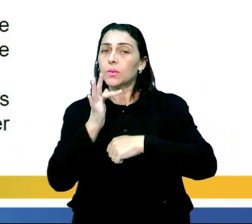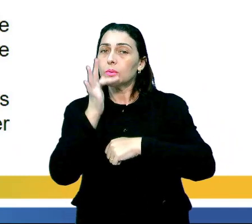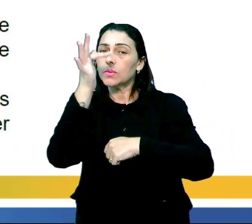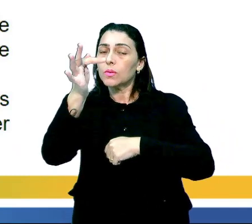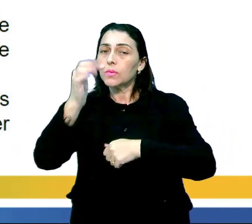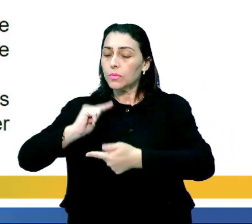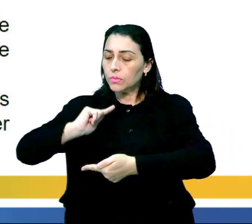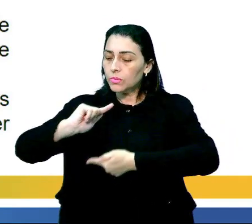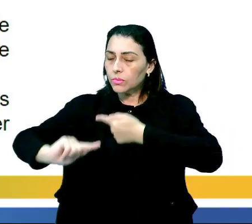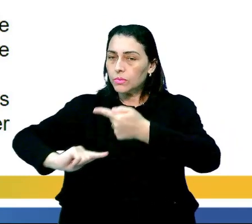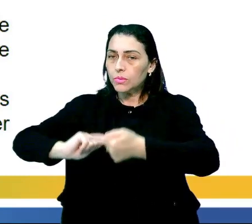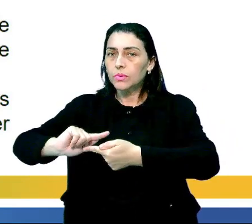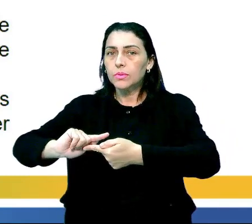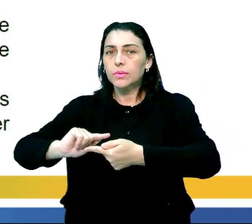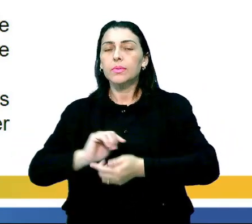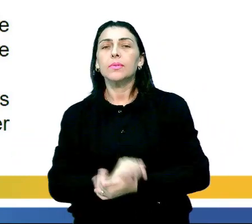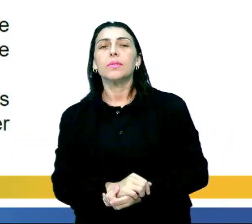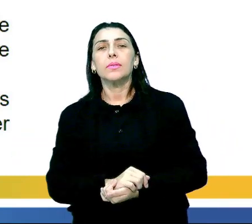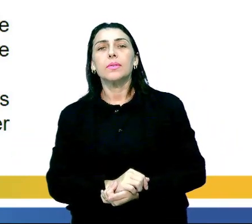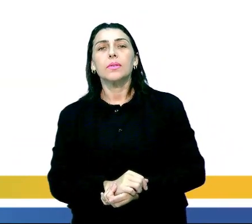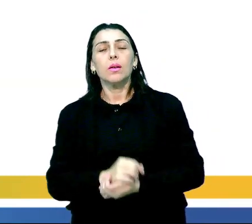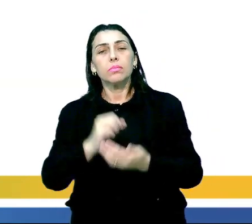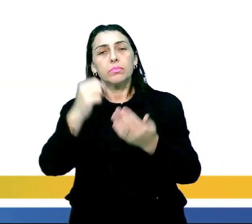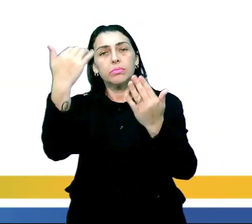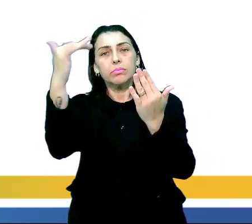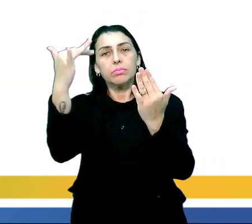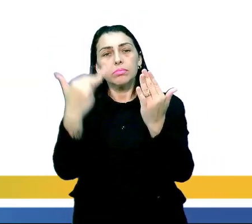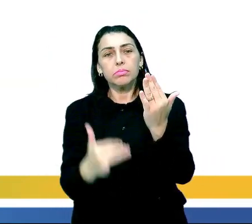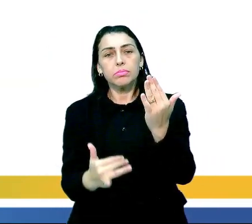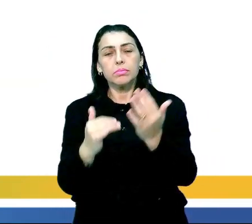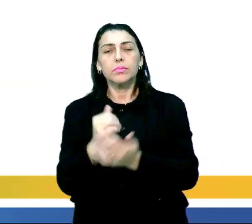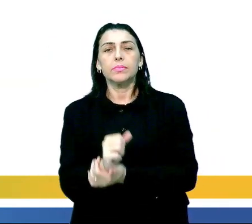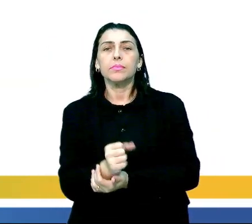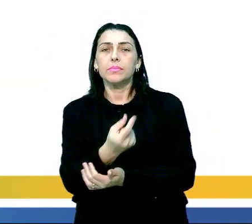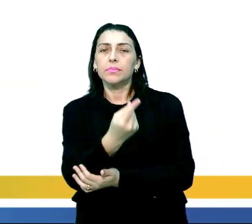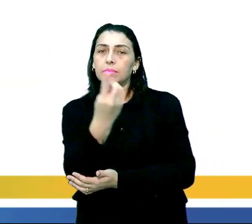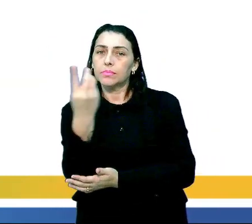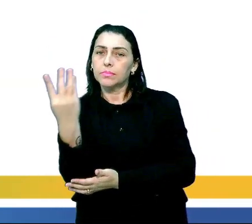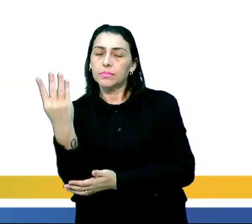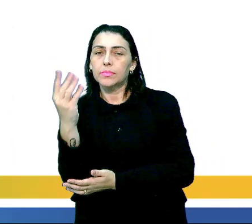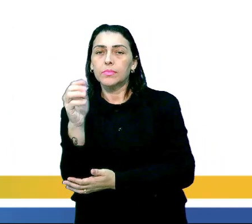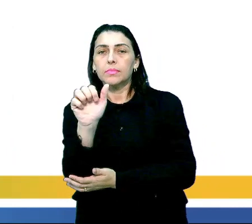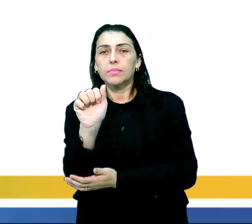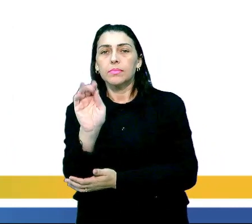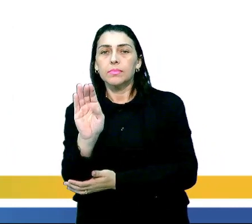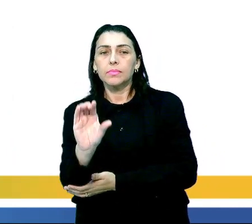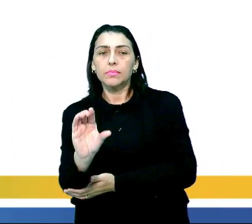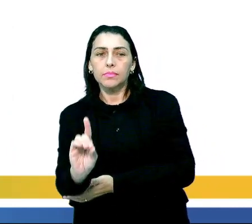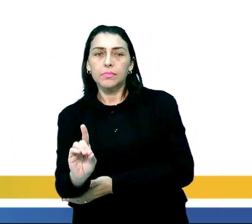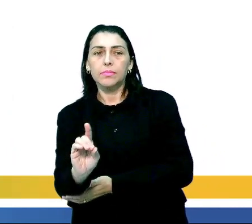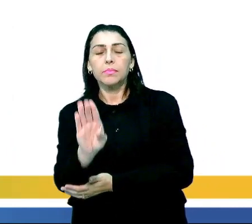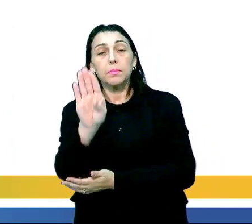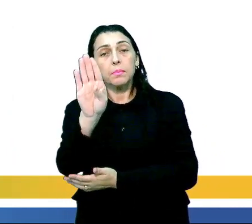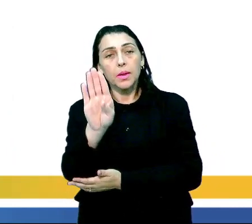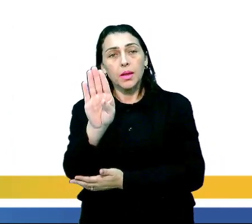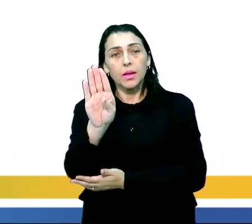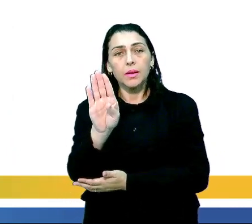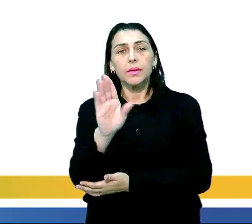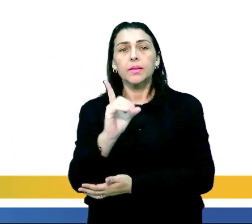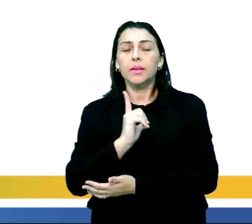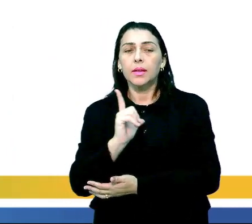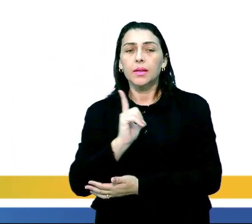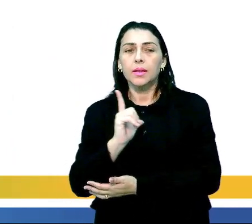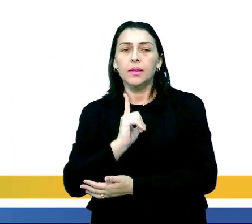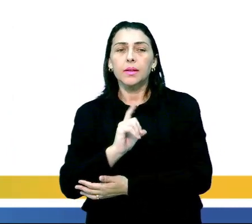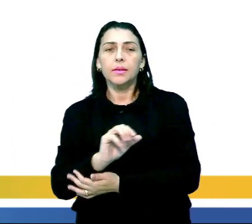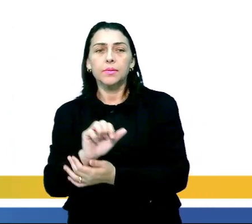gerações futuras. Então, vamos enumerar essas colunas? Bem, coluna B, a gente